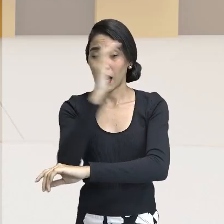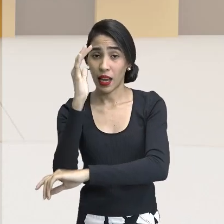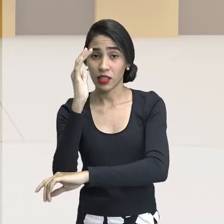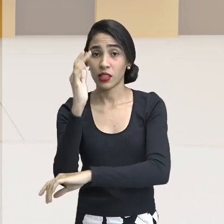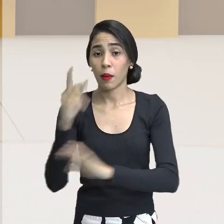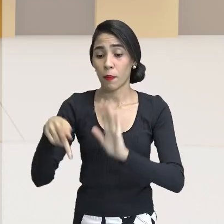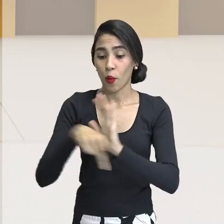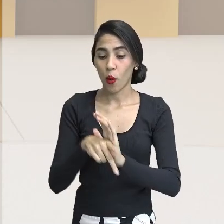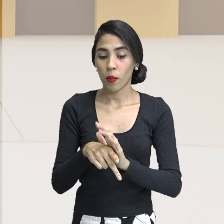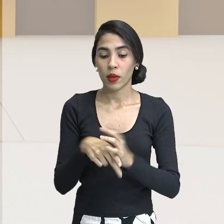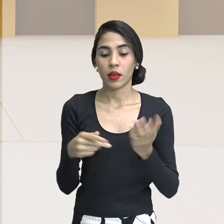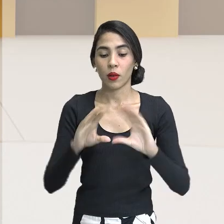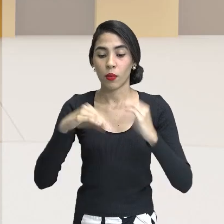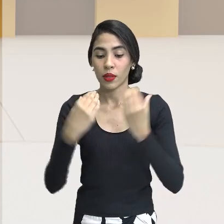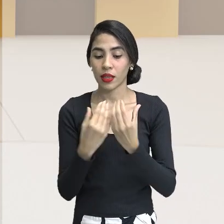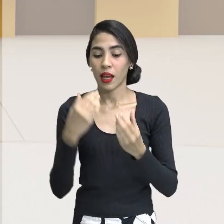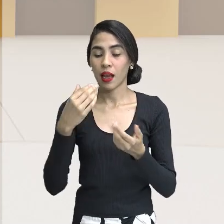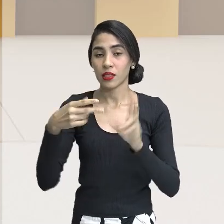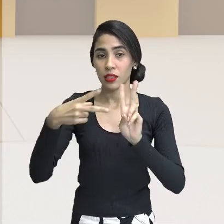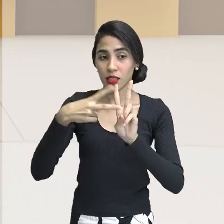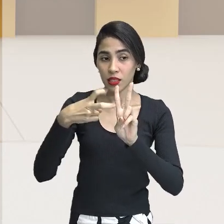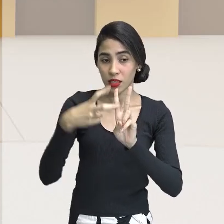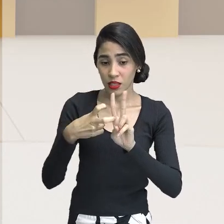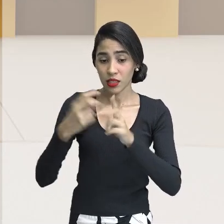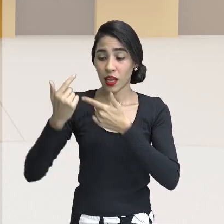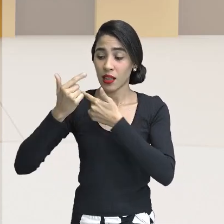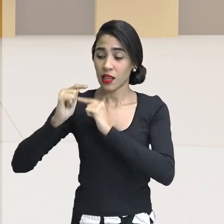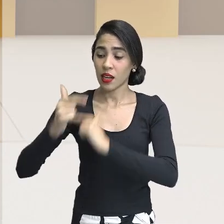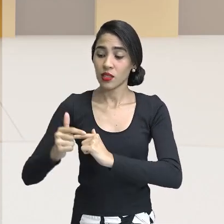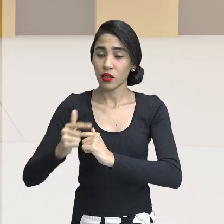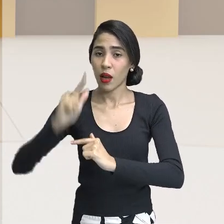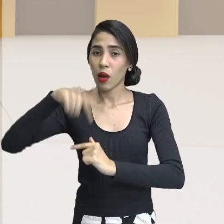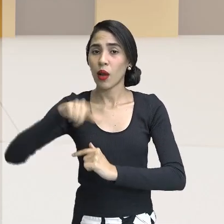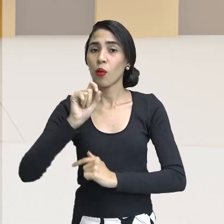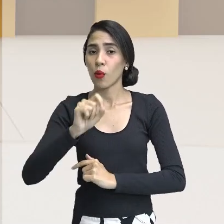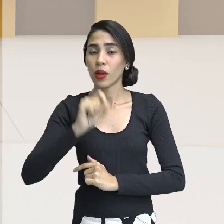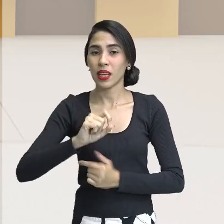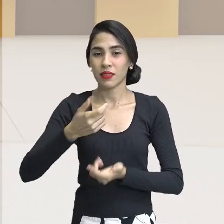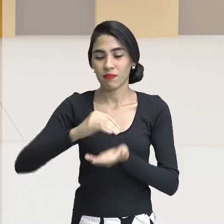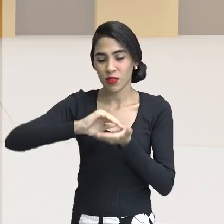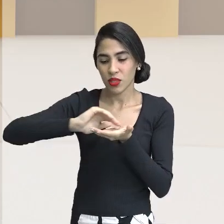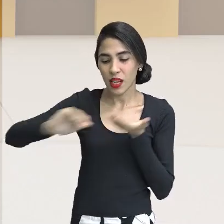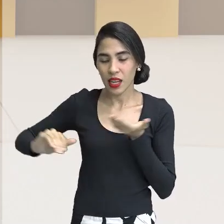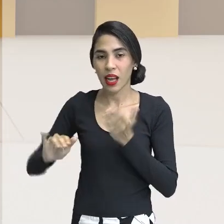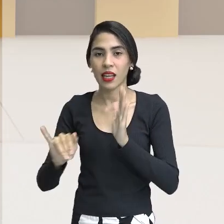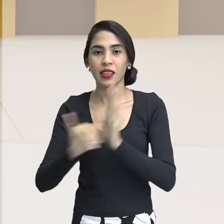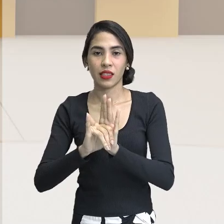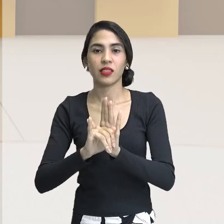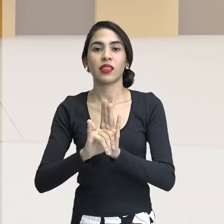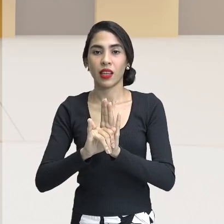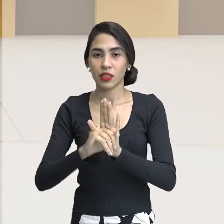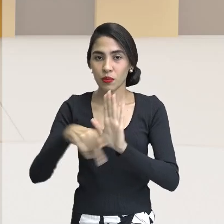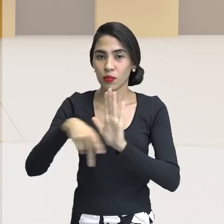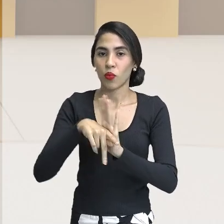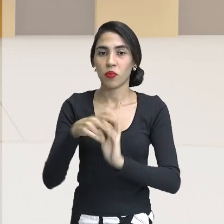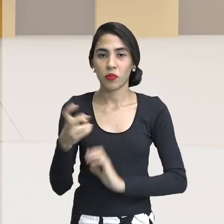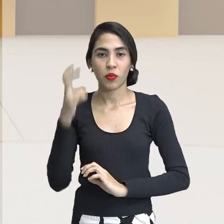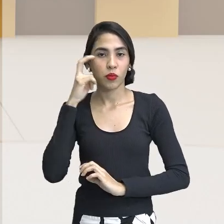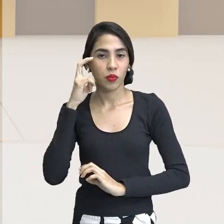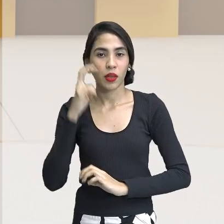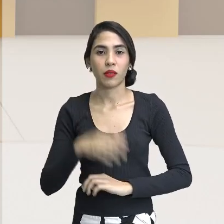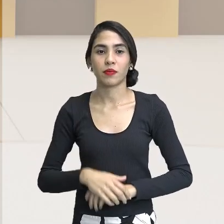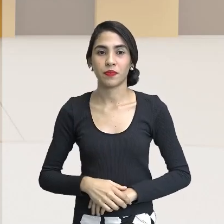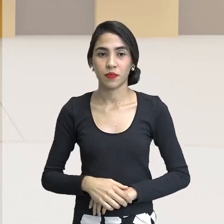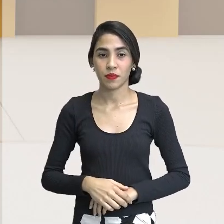a floresta de uma comunidade tradicional é tirar diretamente a identidade cultural